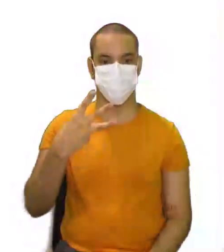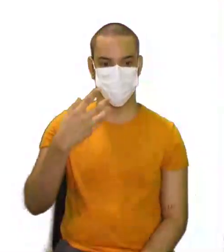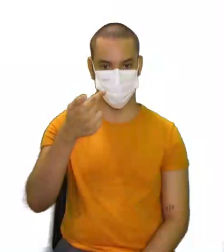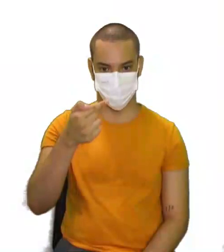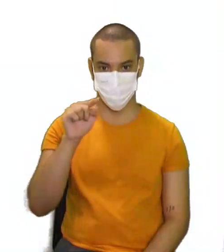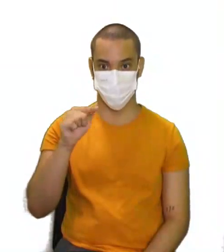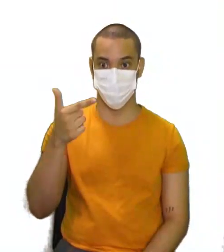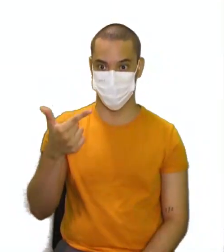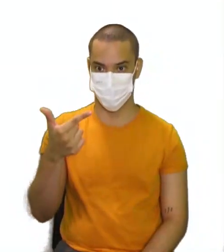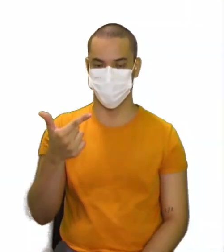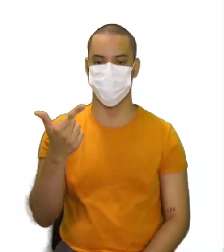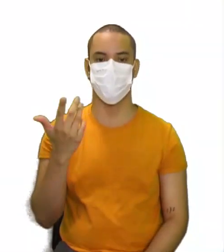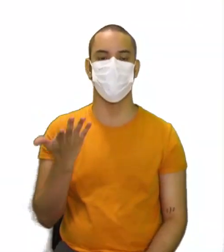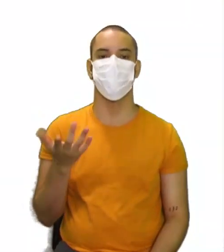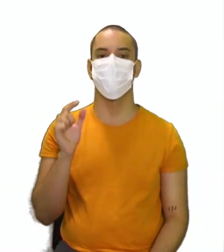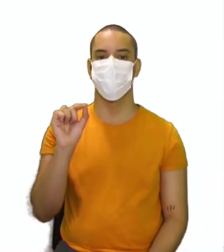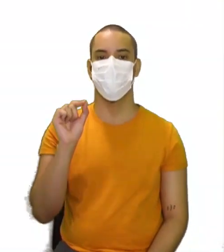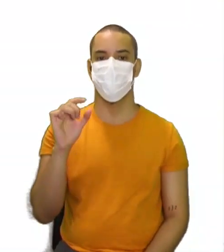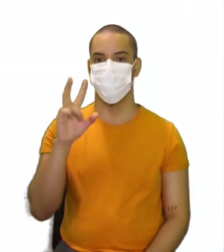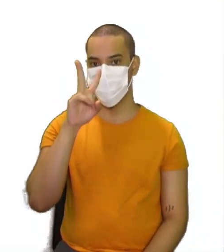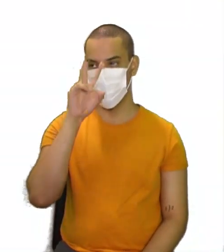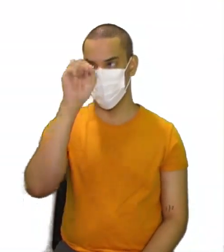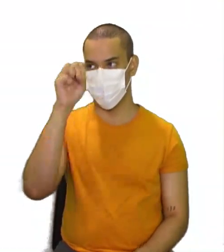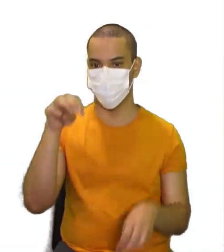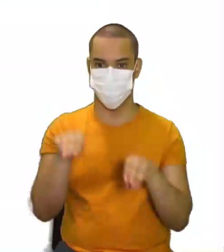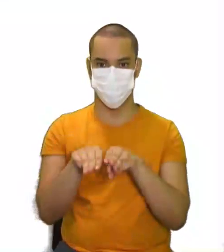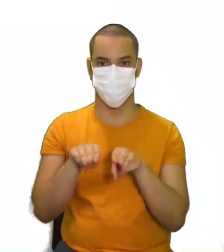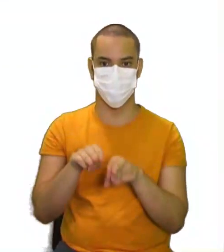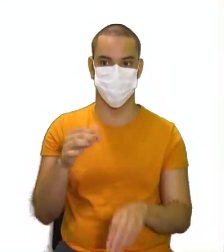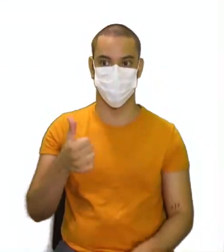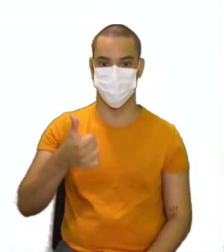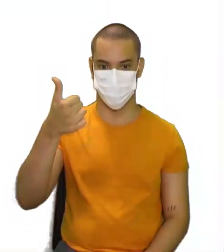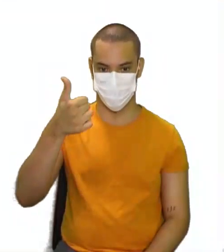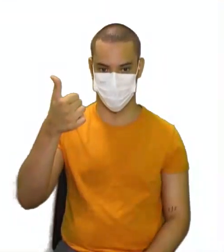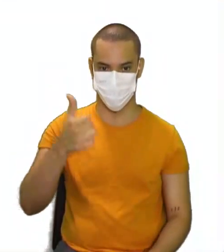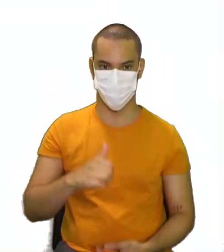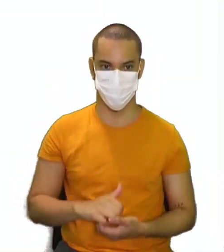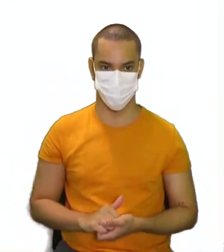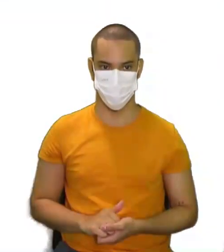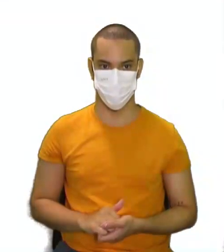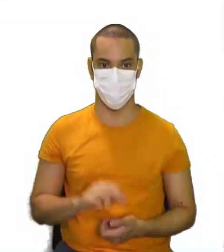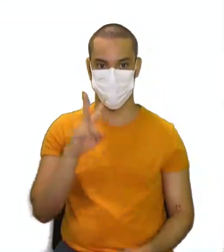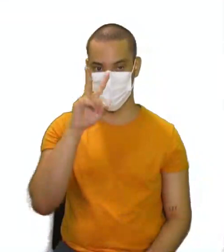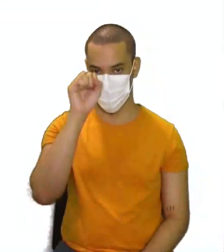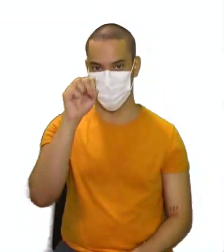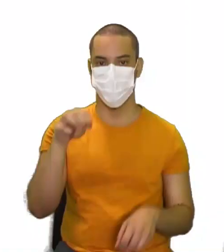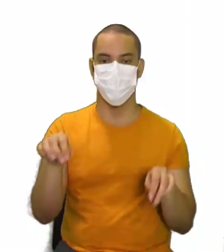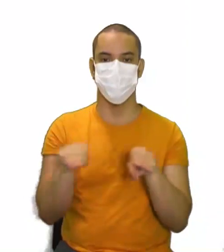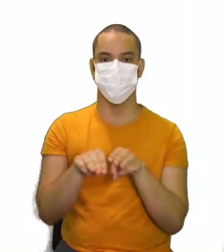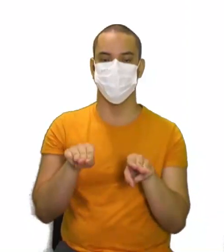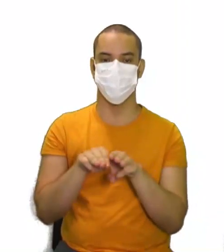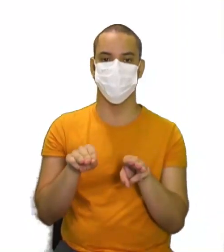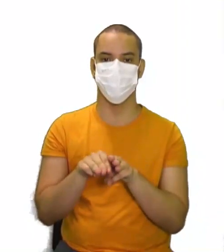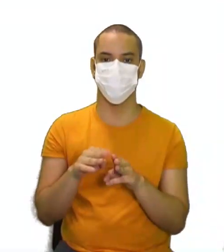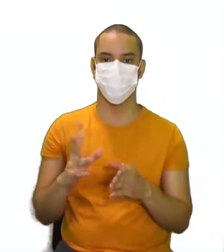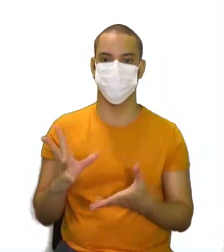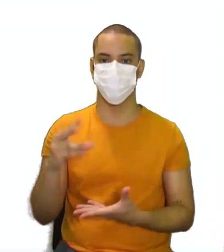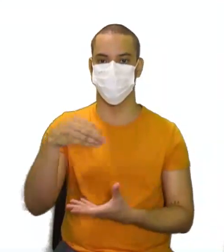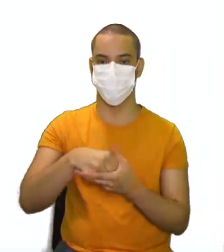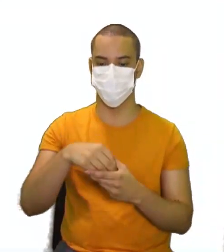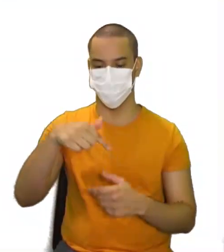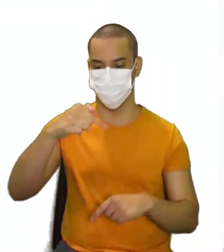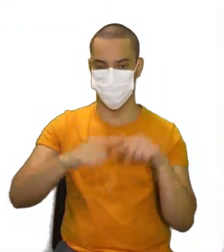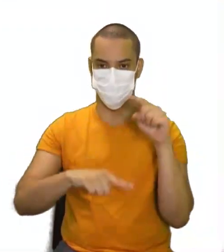37, Força Magnética, parte 1. Bom, a força magnética sobre